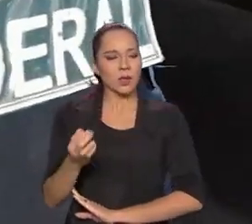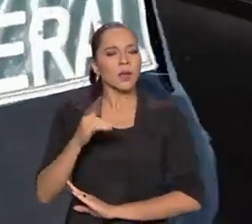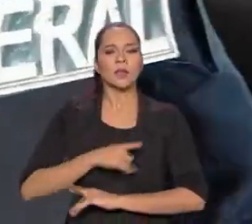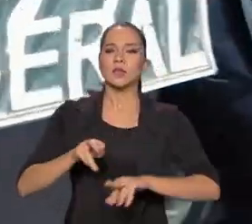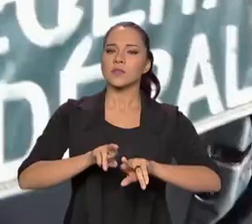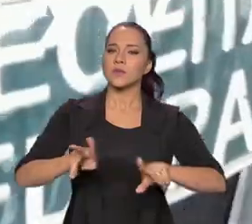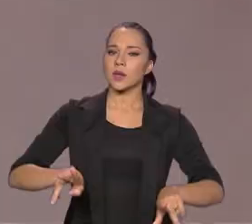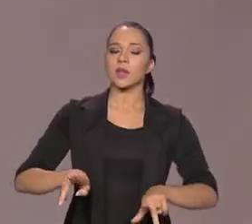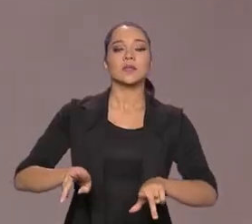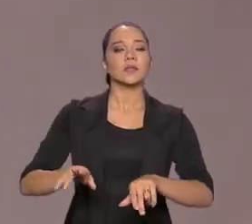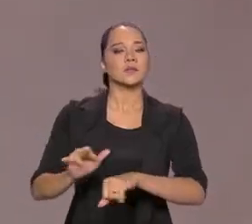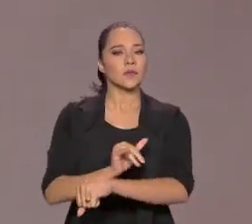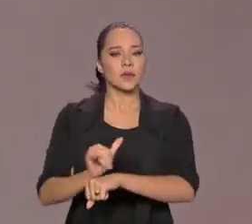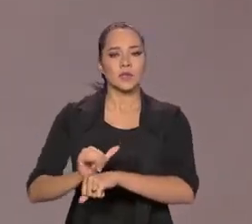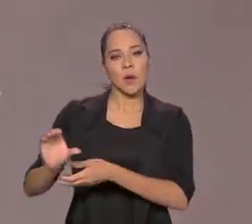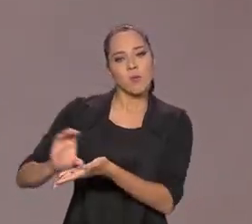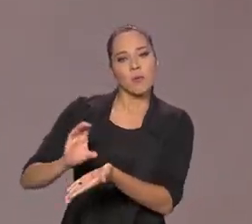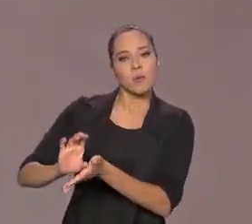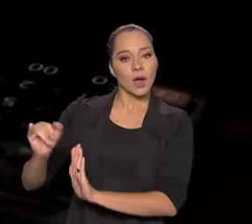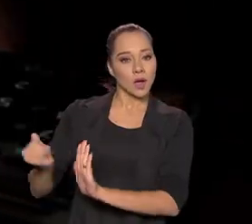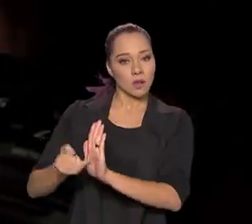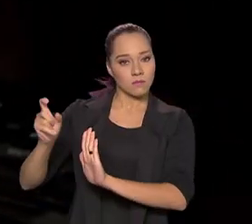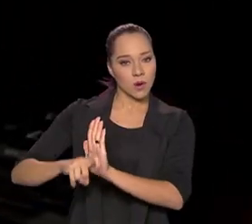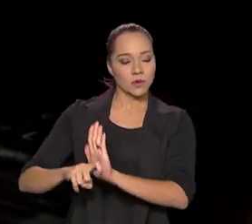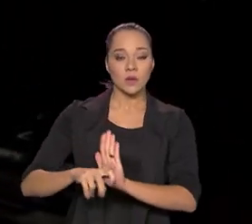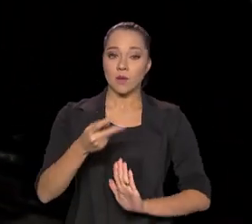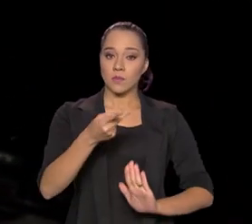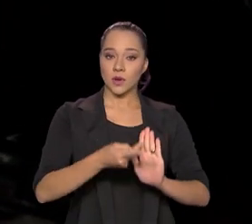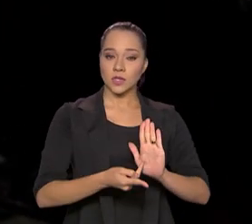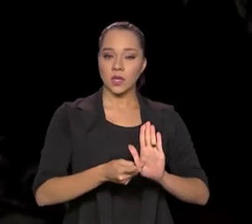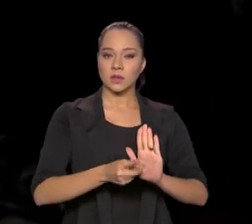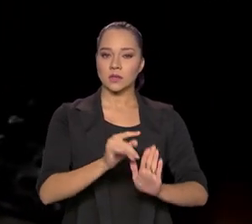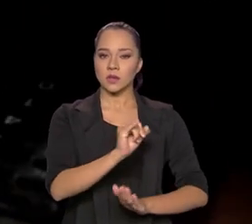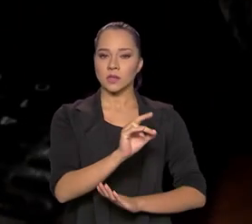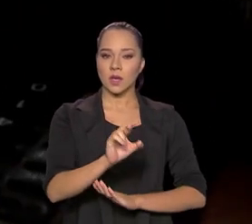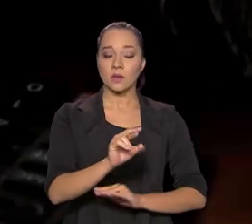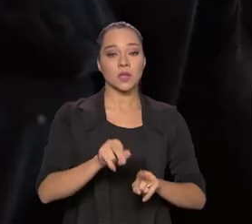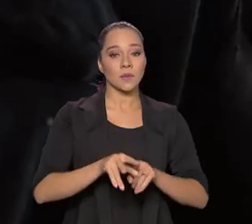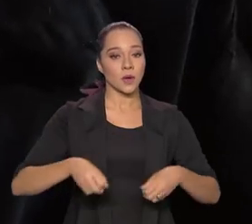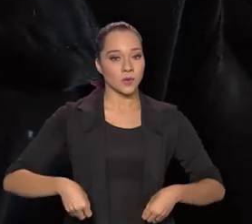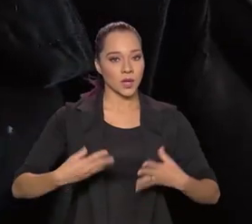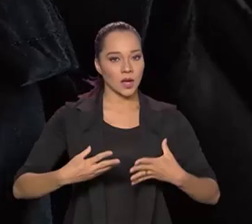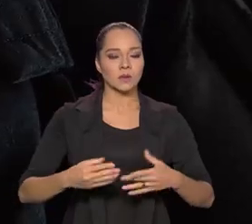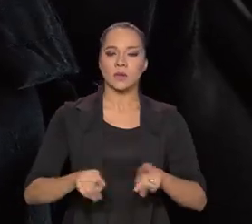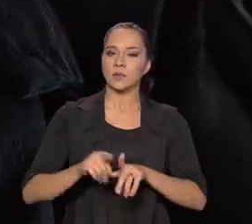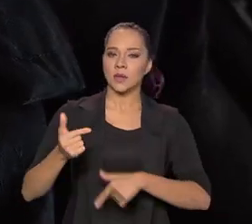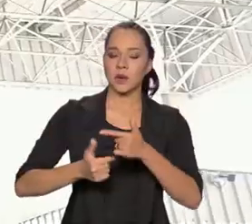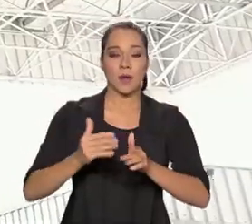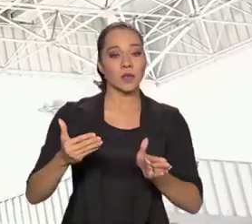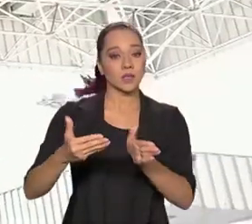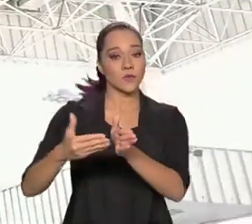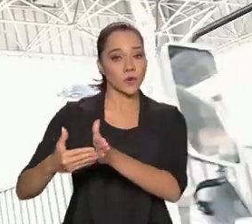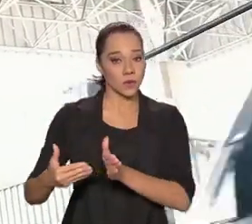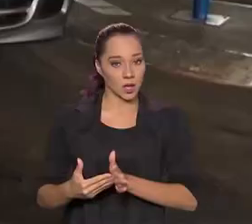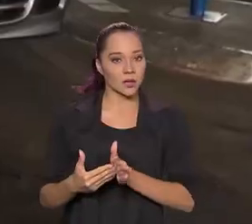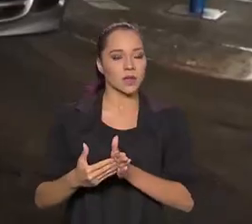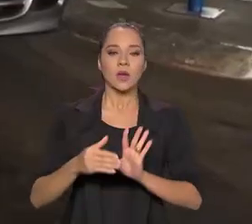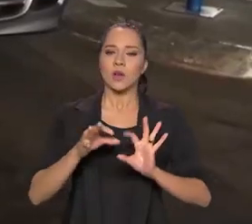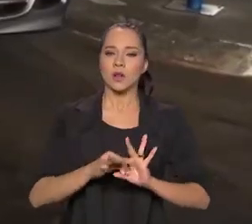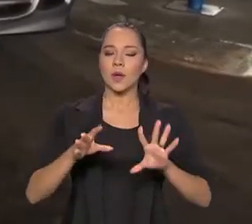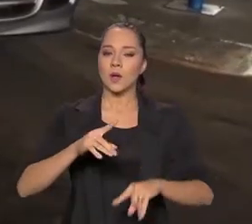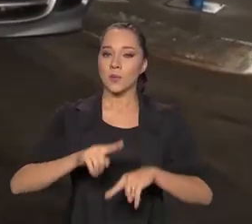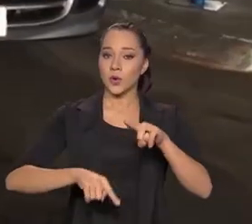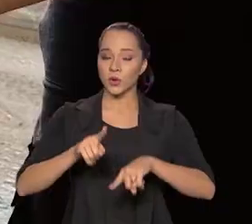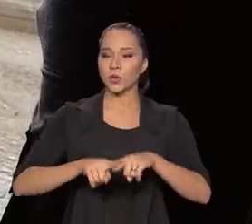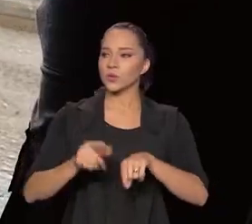várias funções. Arrecada impostos, projeta as receitas e despesas e atua nas fronteiras, ao liberar os